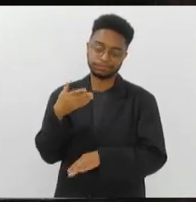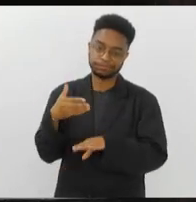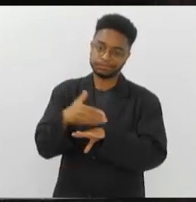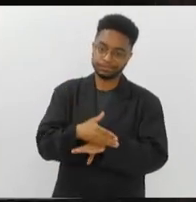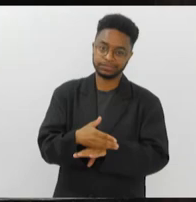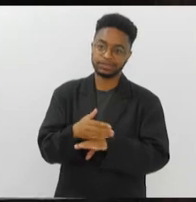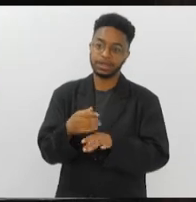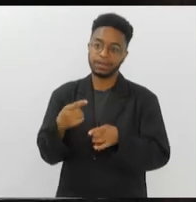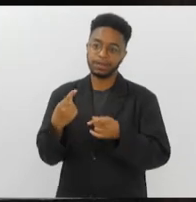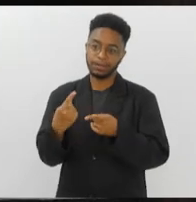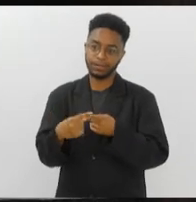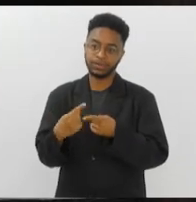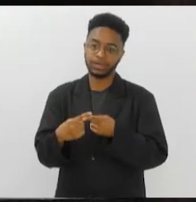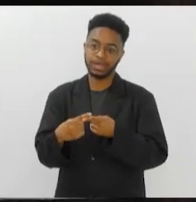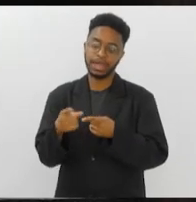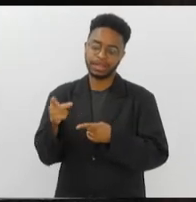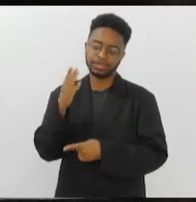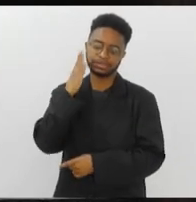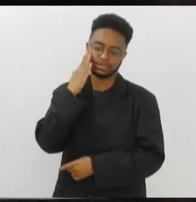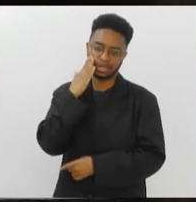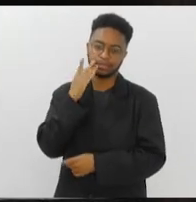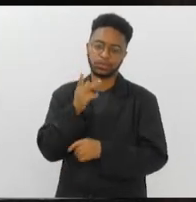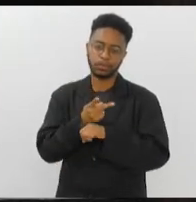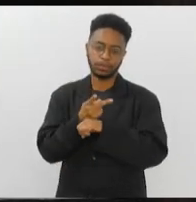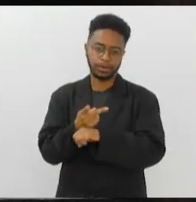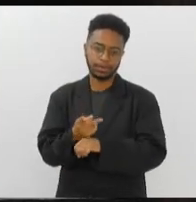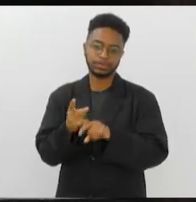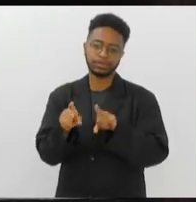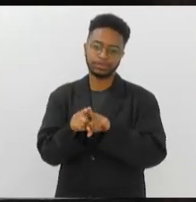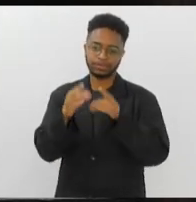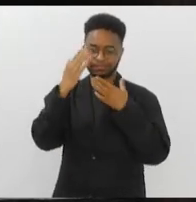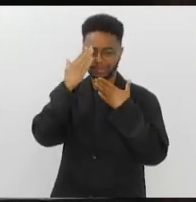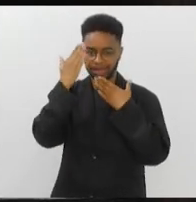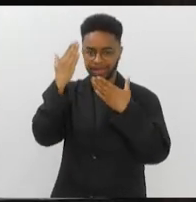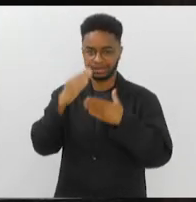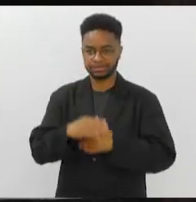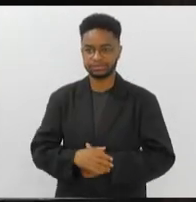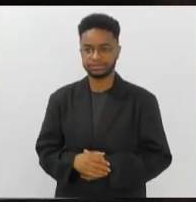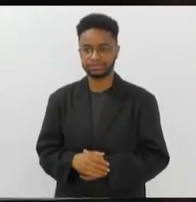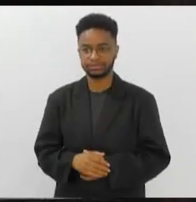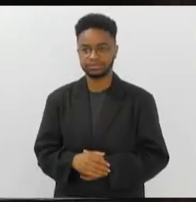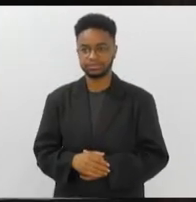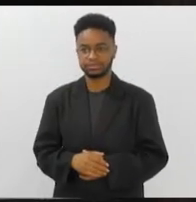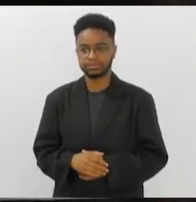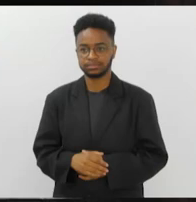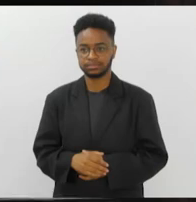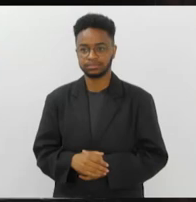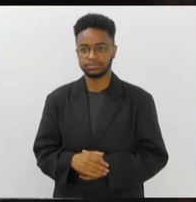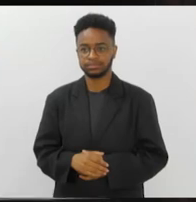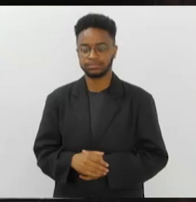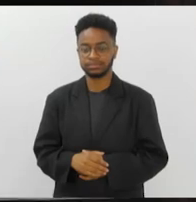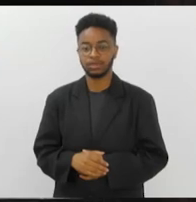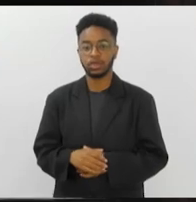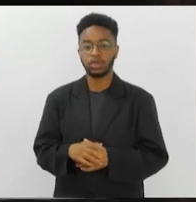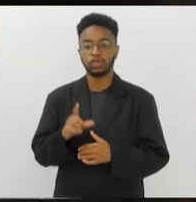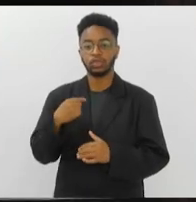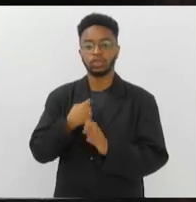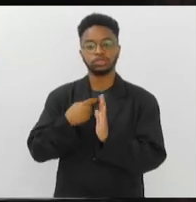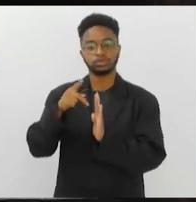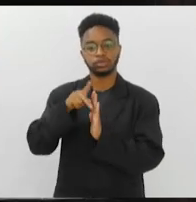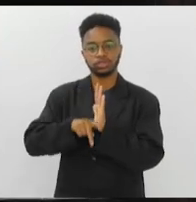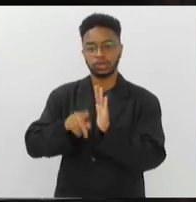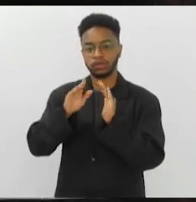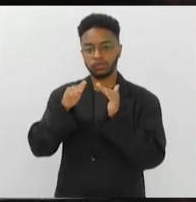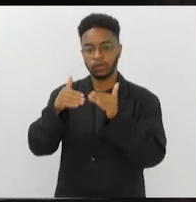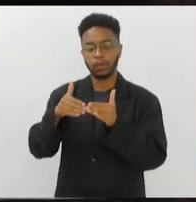gente, mas ela está sabendo do prêmio e agradeceu muito. O Para Todos é um projeto de ensino, pesquisa